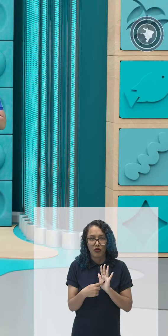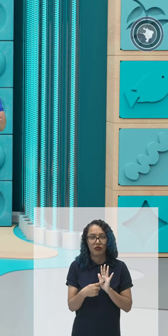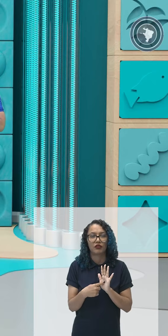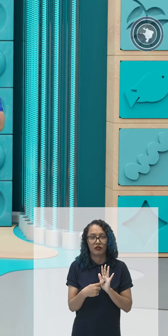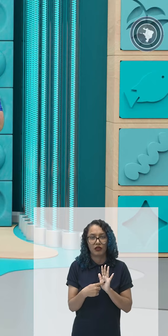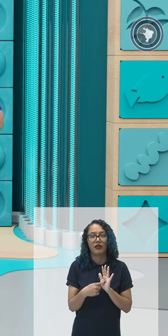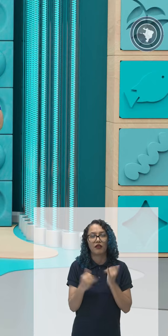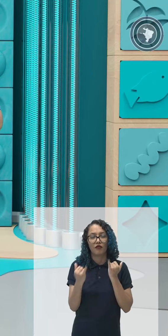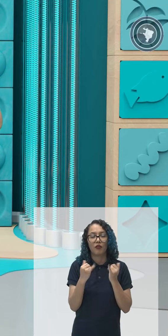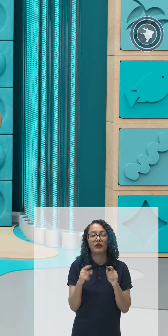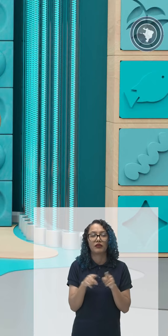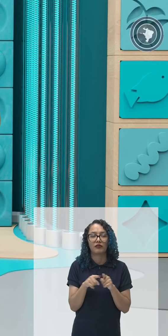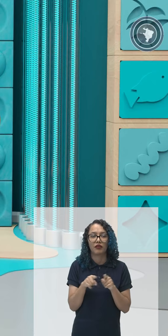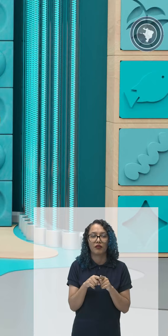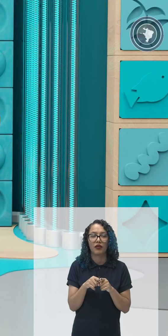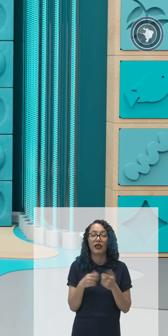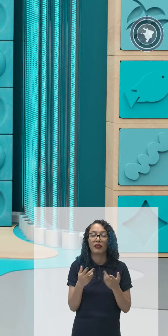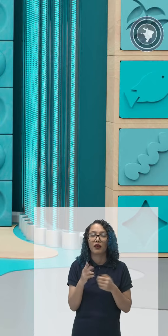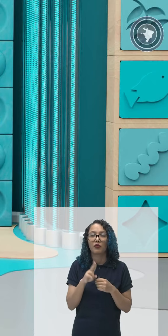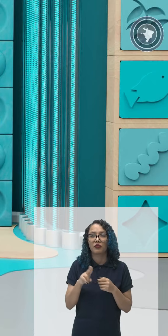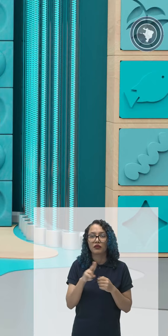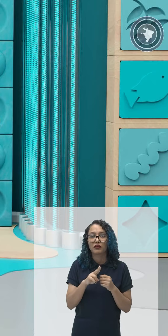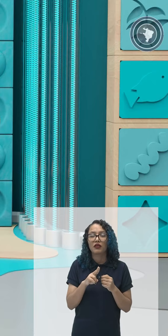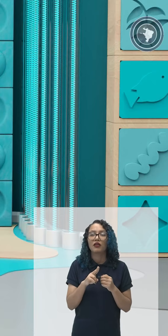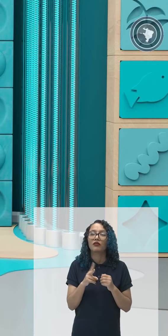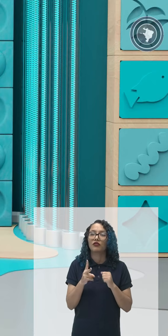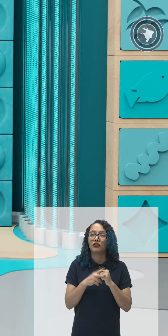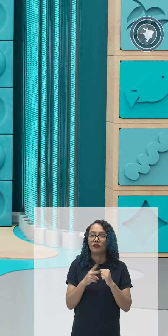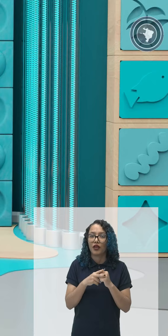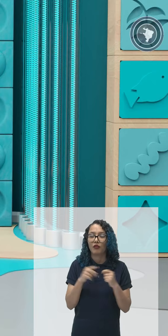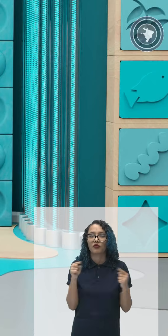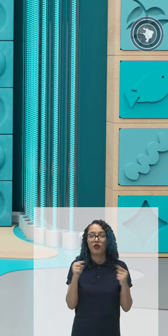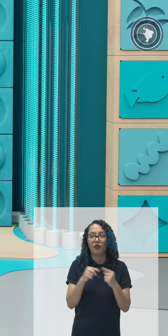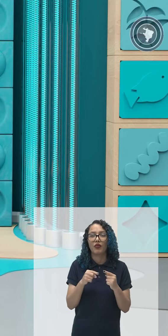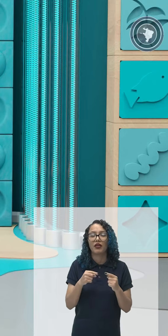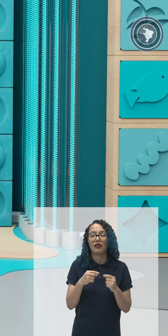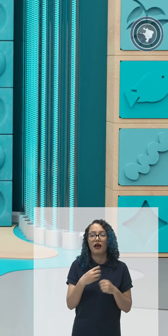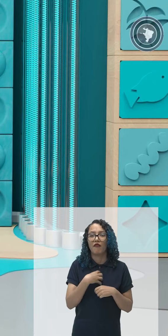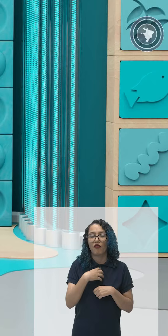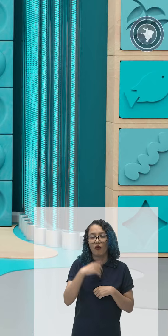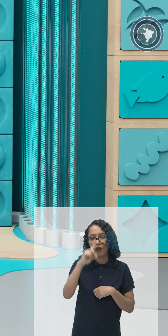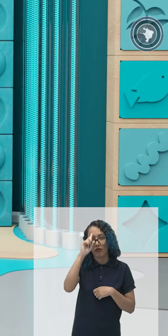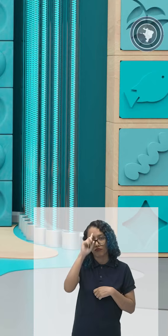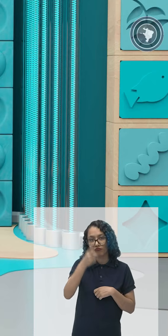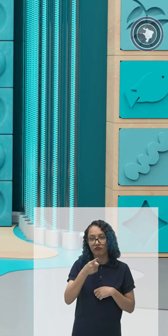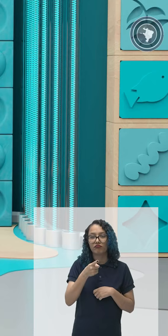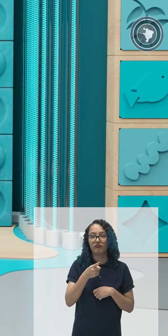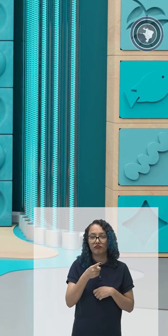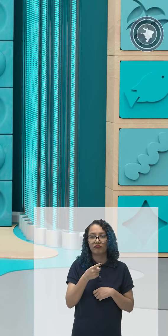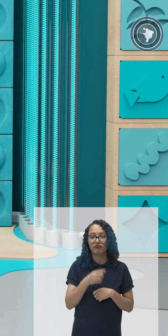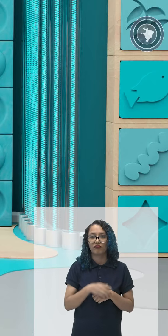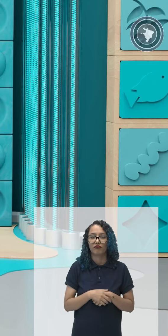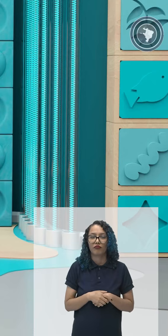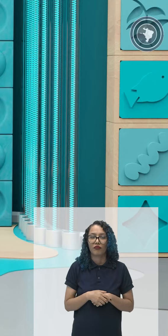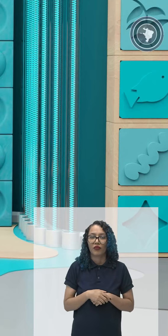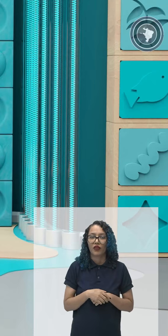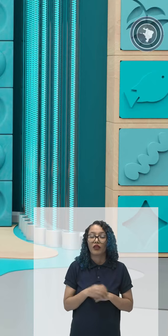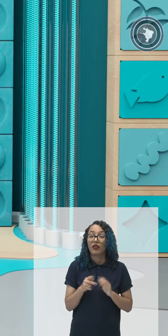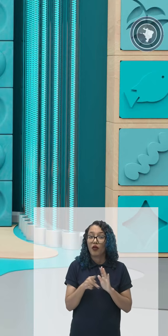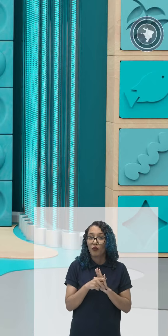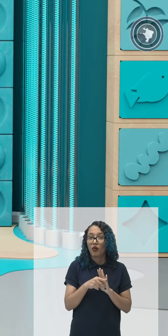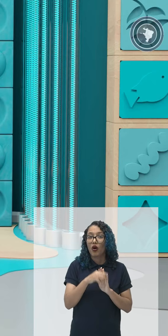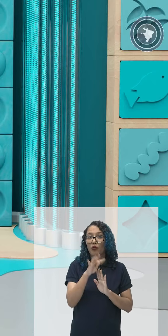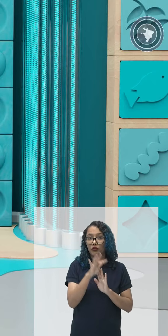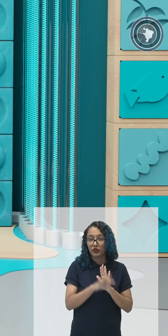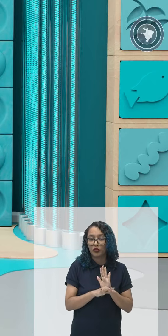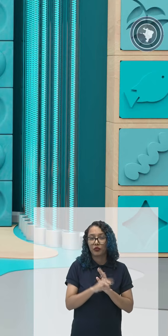informação. E por meio dos verbos no modo imperativo, indicando para a gente que é um texto que faz parte da tipologia injuntiva,